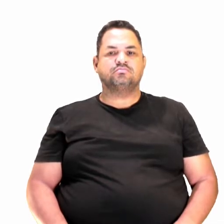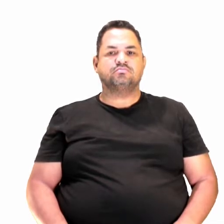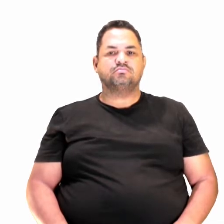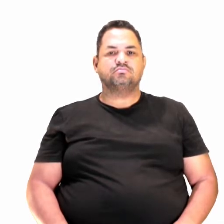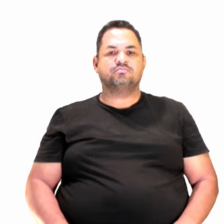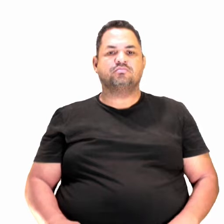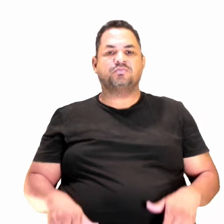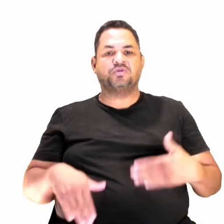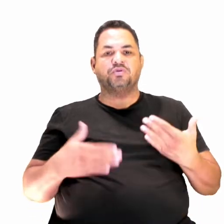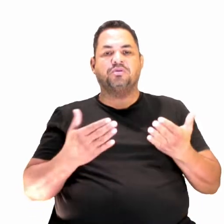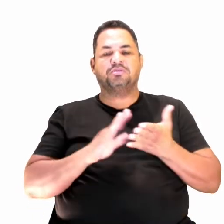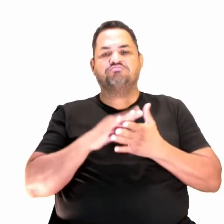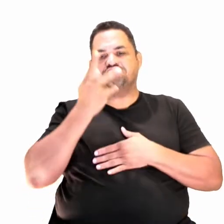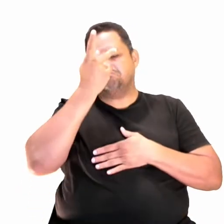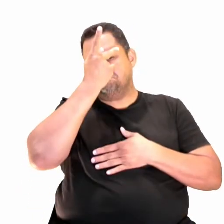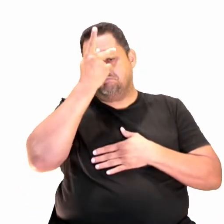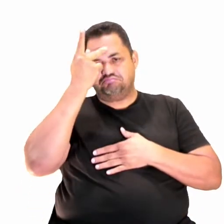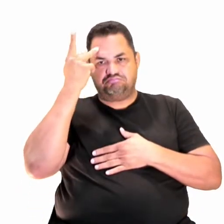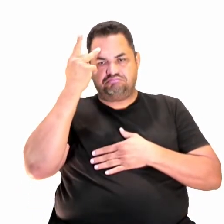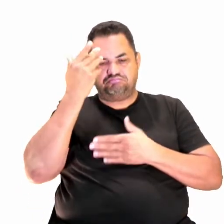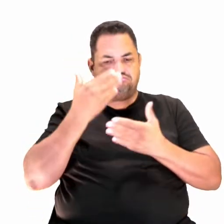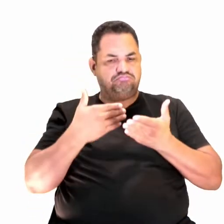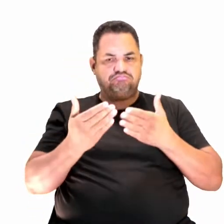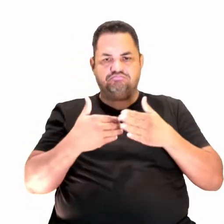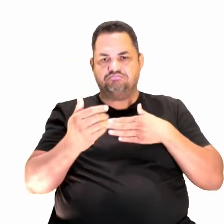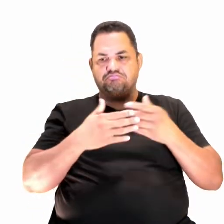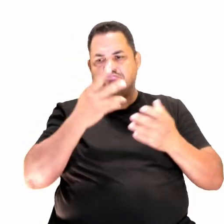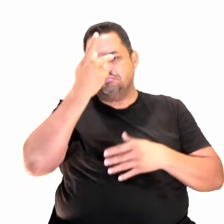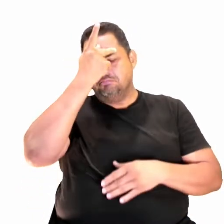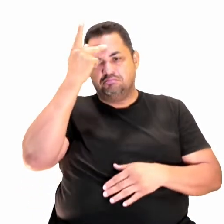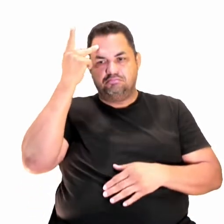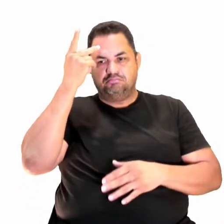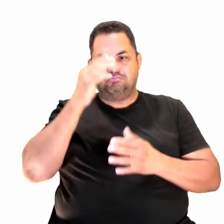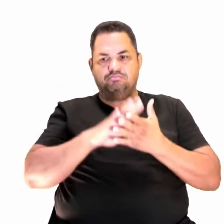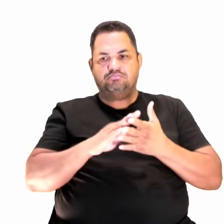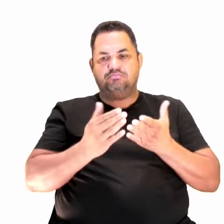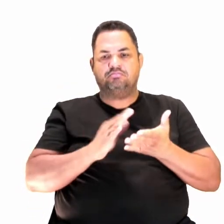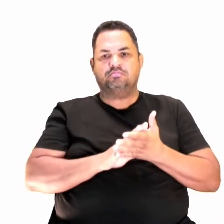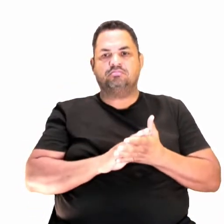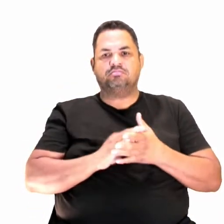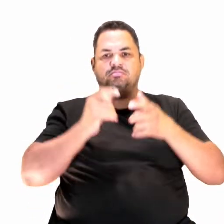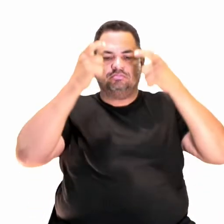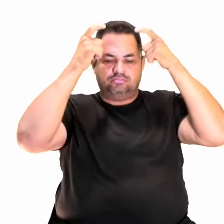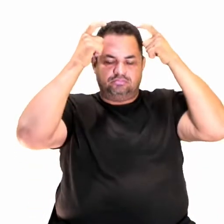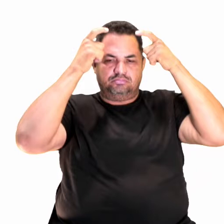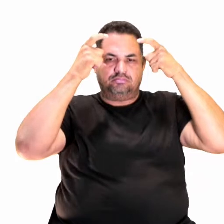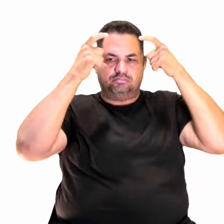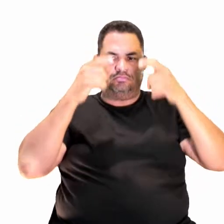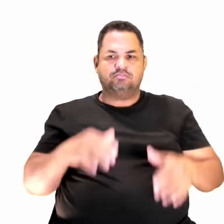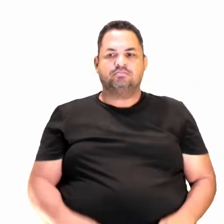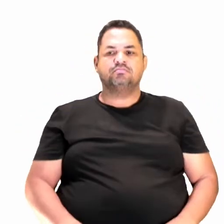qualquer uma dessas pessoas, qualquer uma, aliás, de princesa